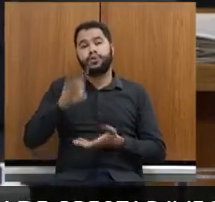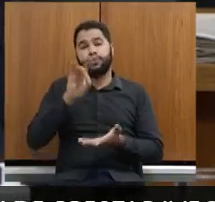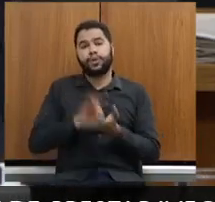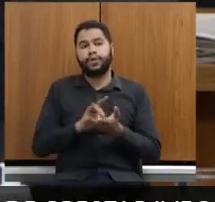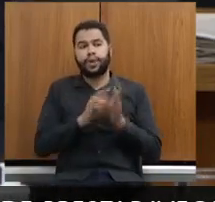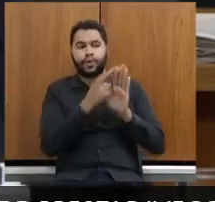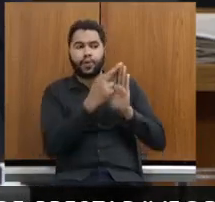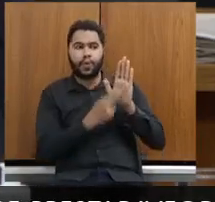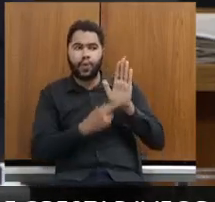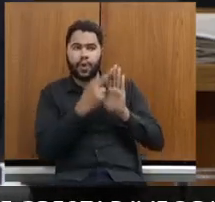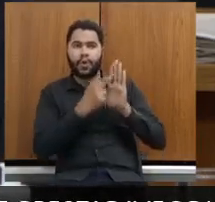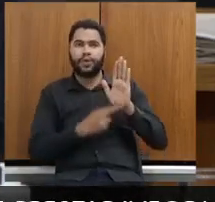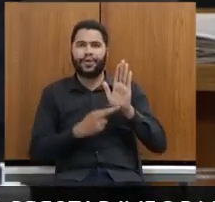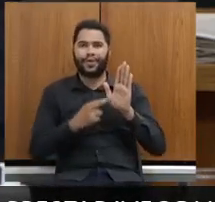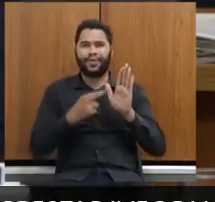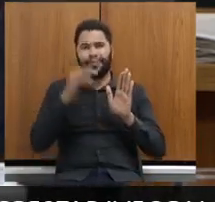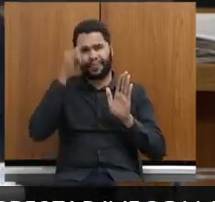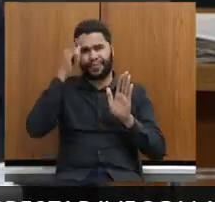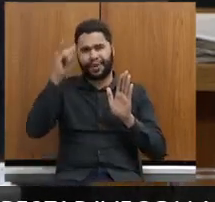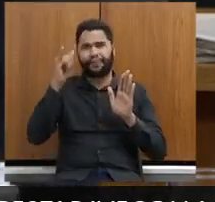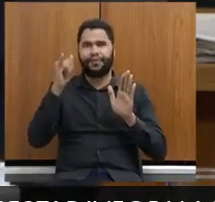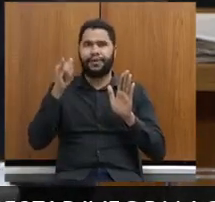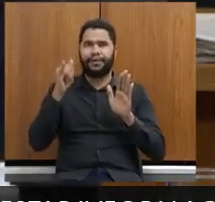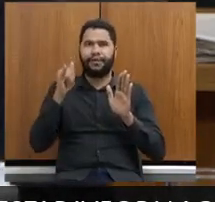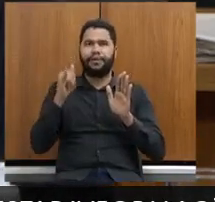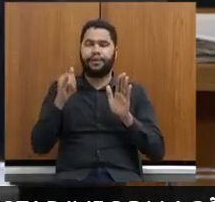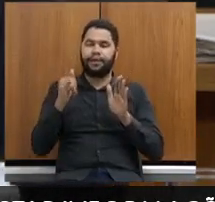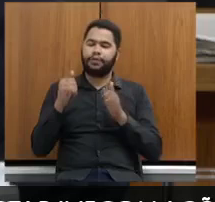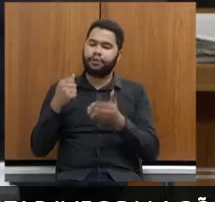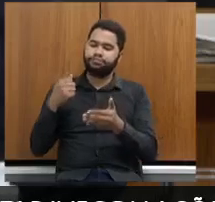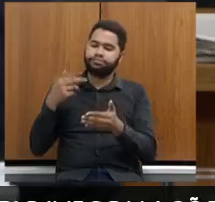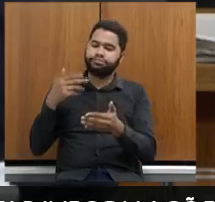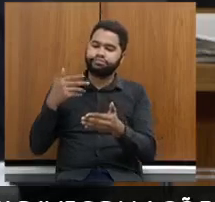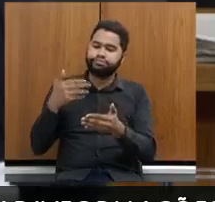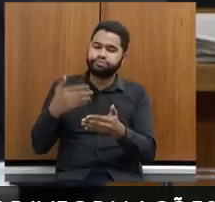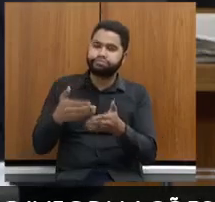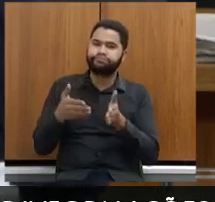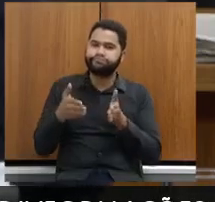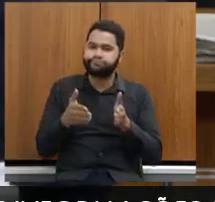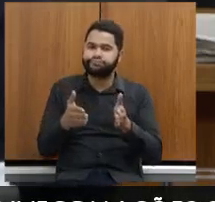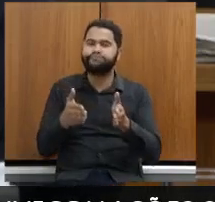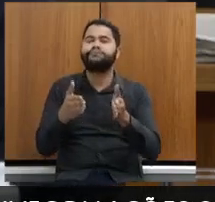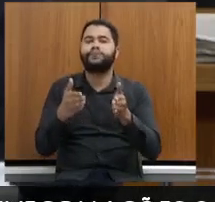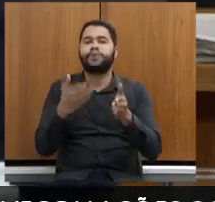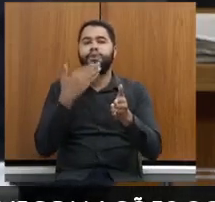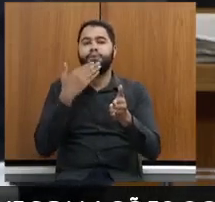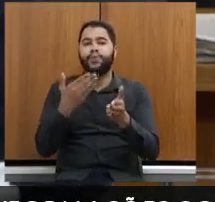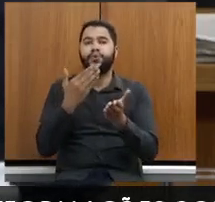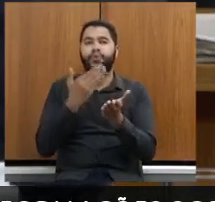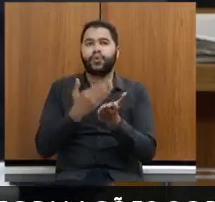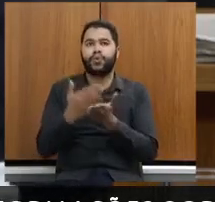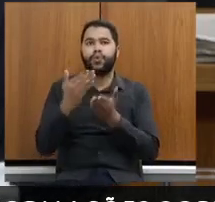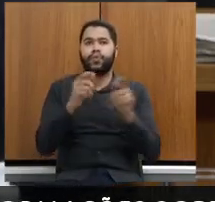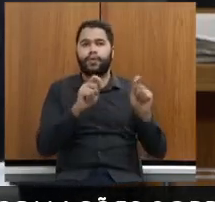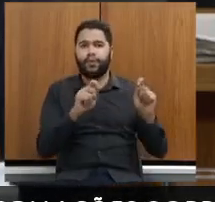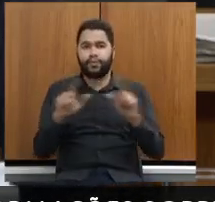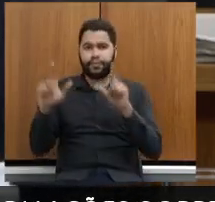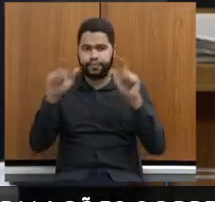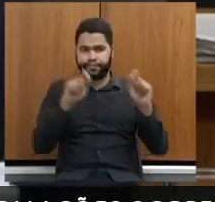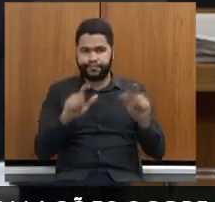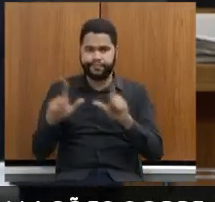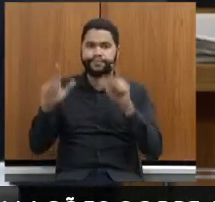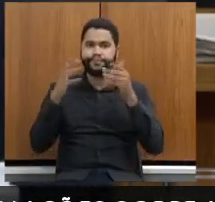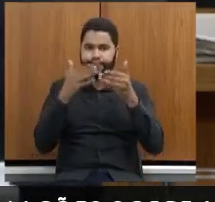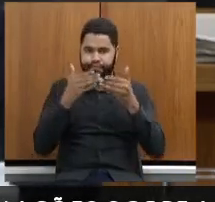verdade um roteiro até tá aqui no não tivesse um caminho desde o começo esse juro eu cuidar ser justo eu vou pedir para começar a passar os nossos lados